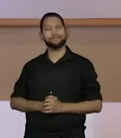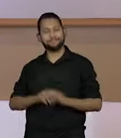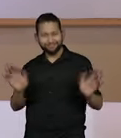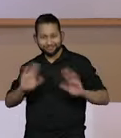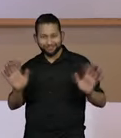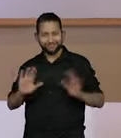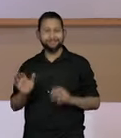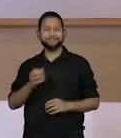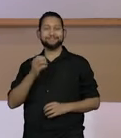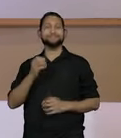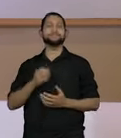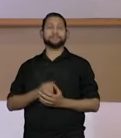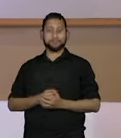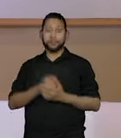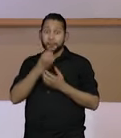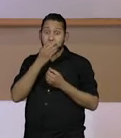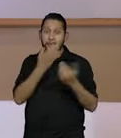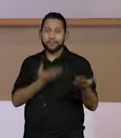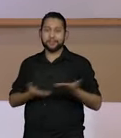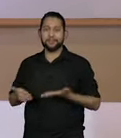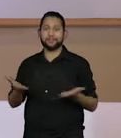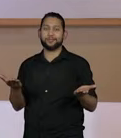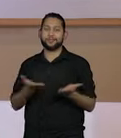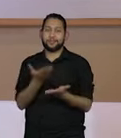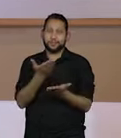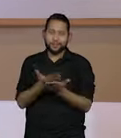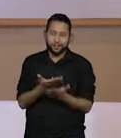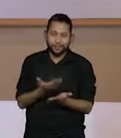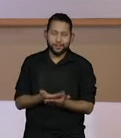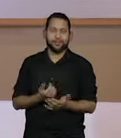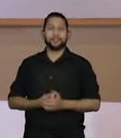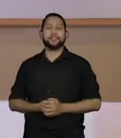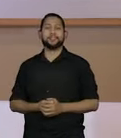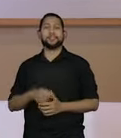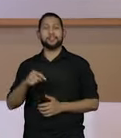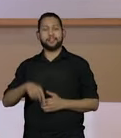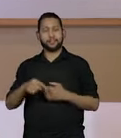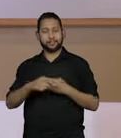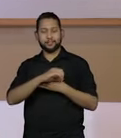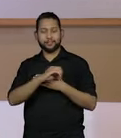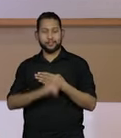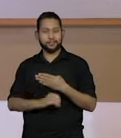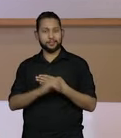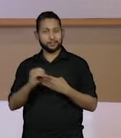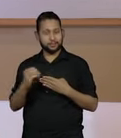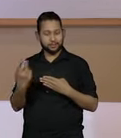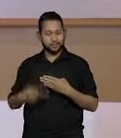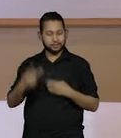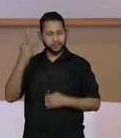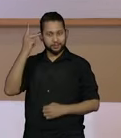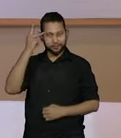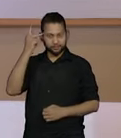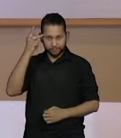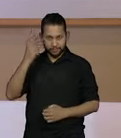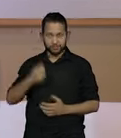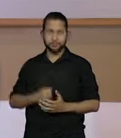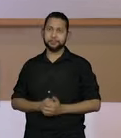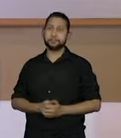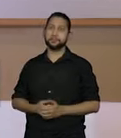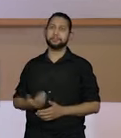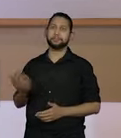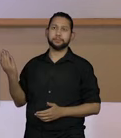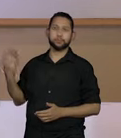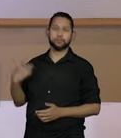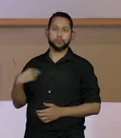Olá pessoal, sejam bem-vindos a mais uma aula do Centro de Mídia São Paulo. Eu